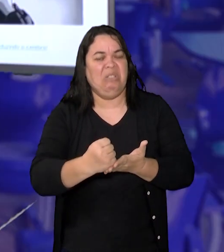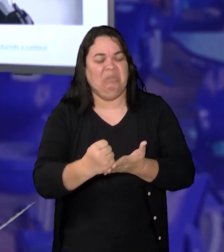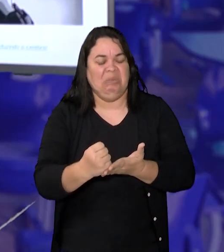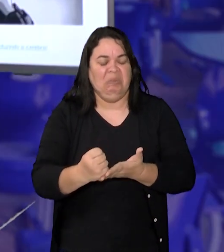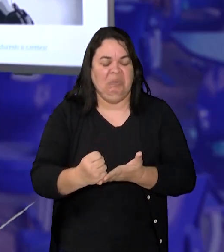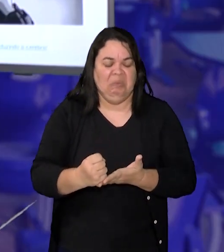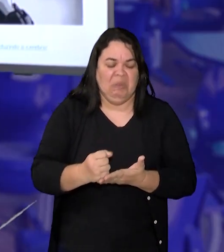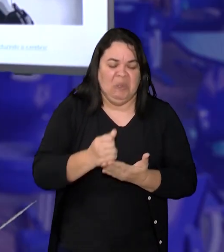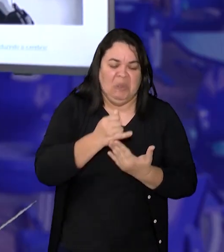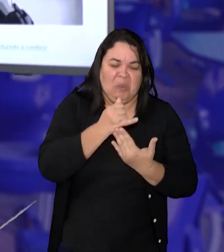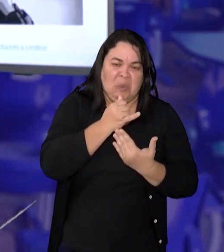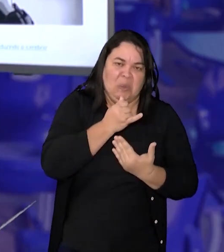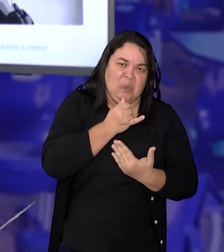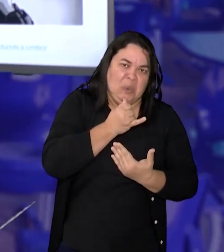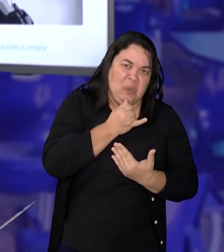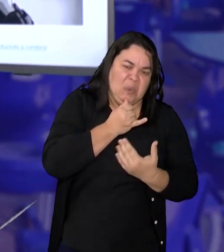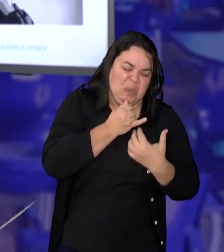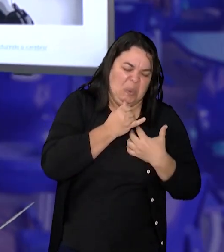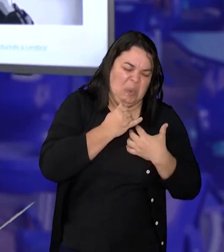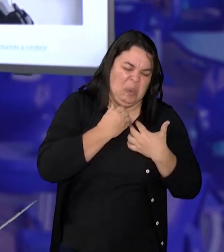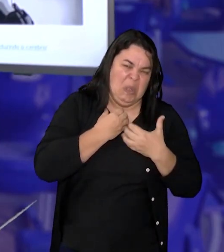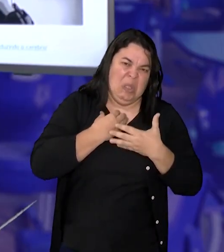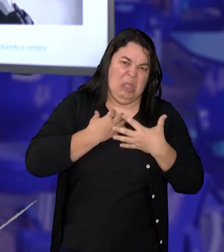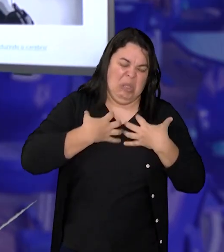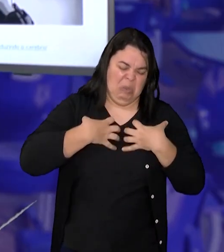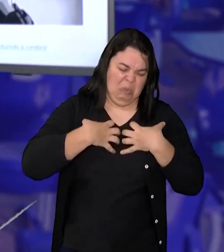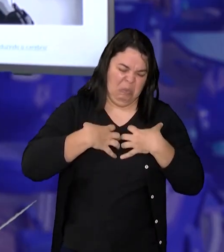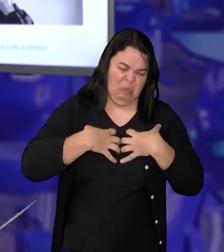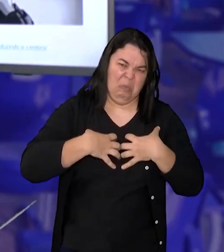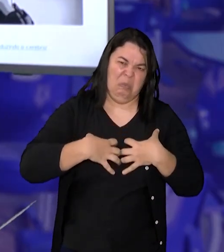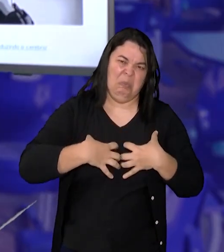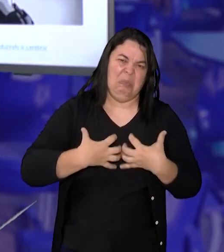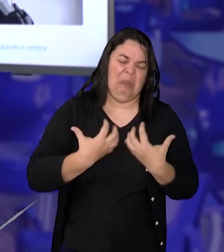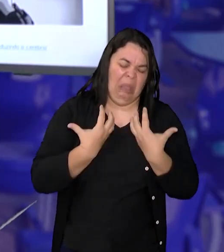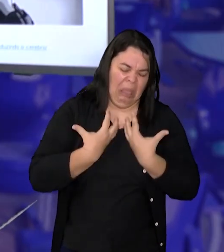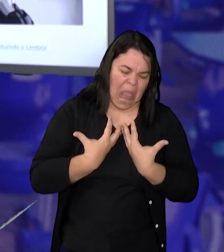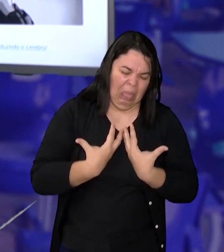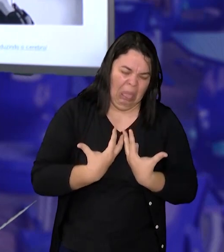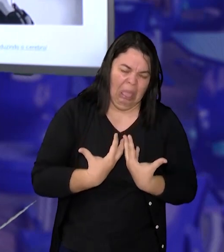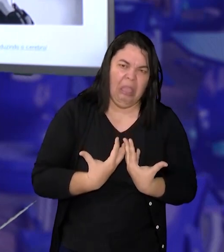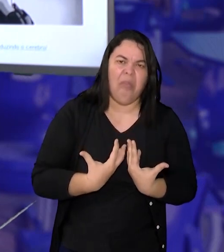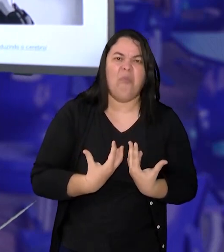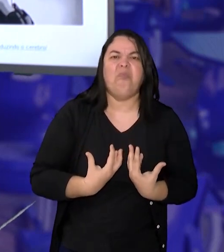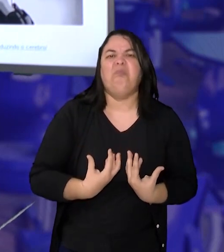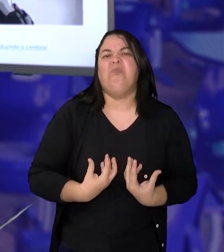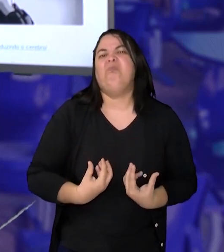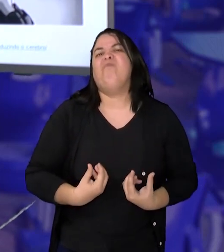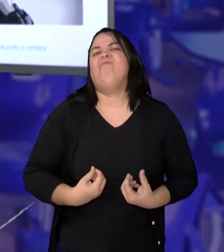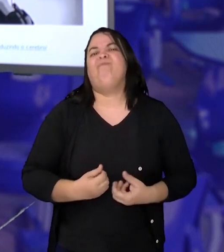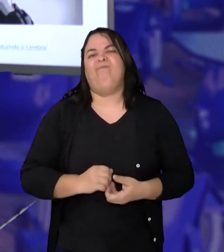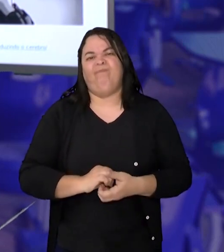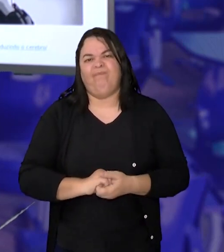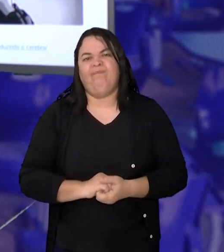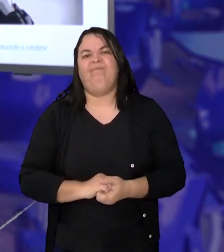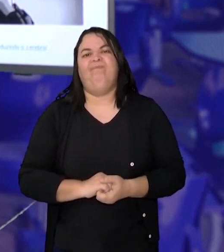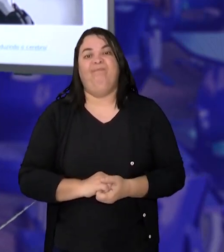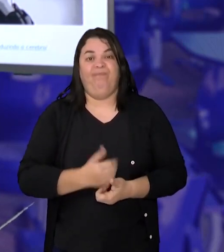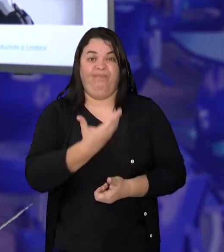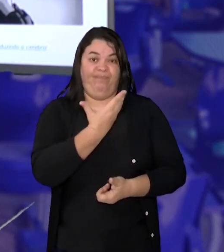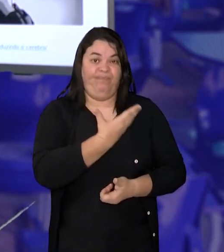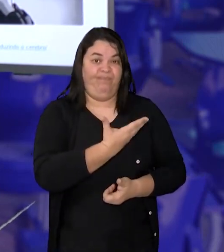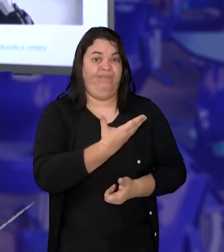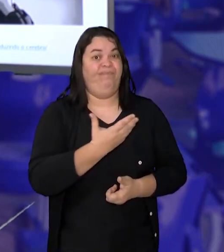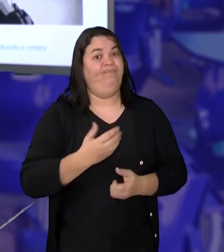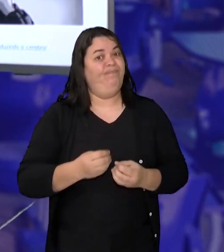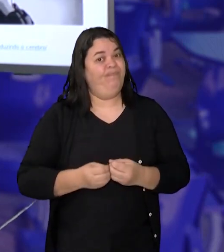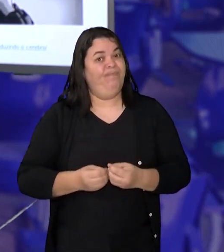levando à depressão. Você está tão feliz que não tem mais nada que te deixa tão feliz que de repente você deprime. E é nesses casos